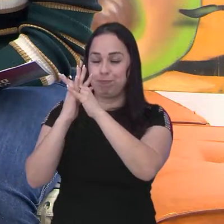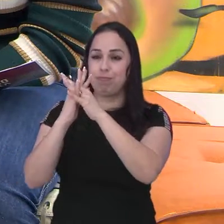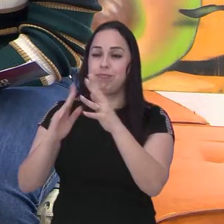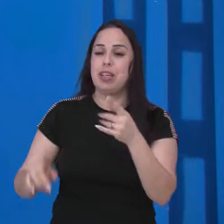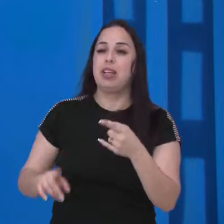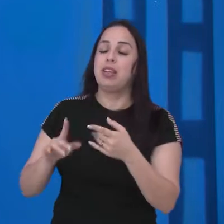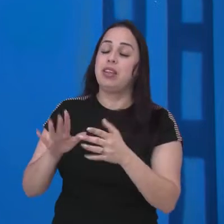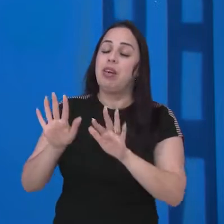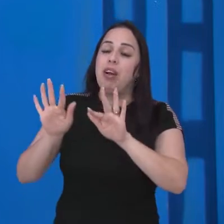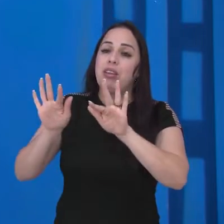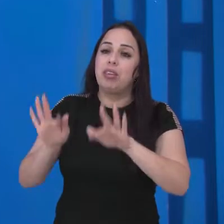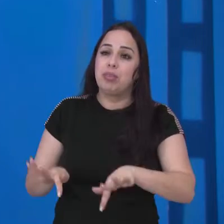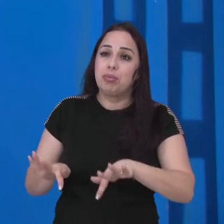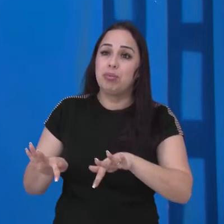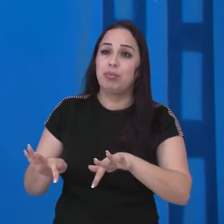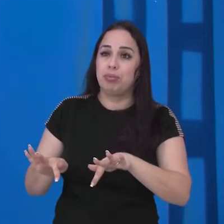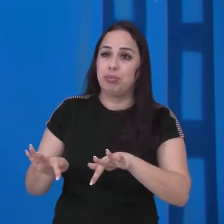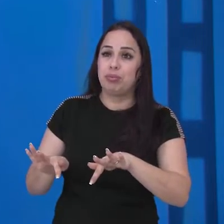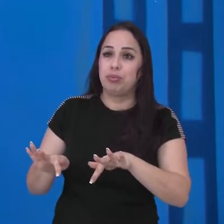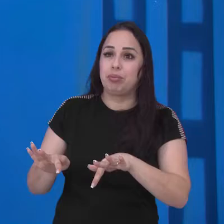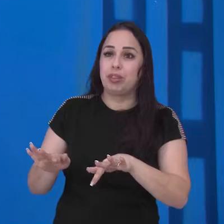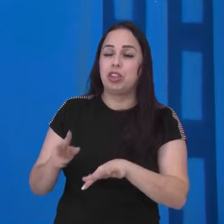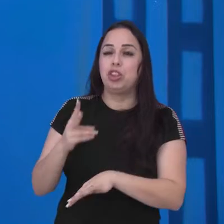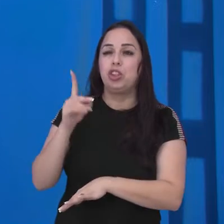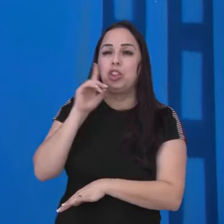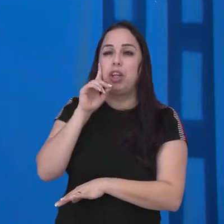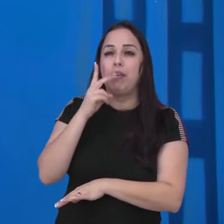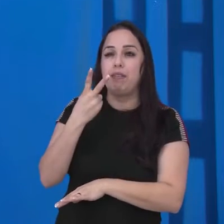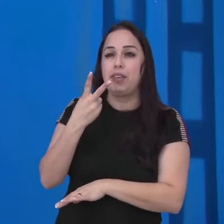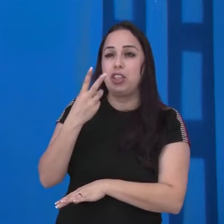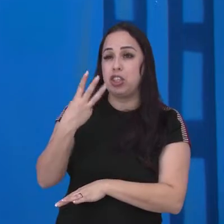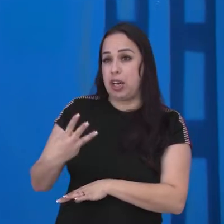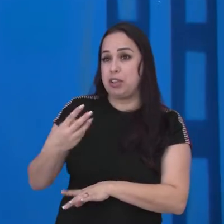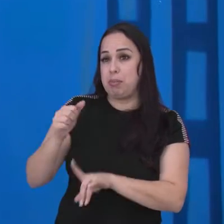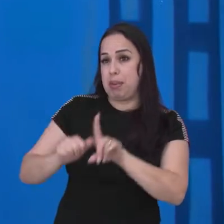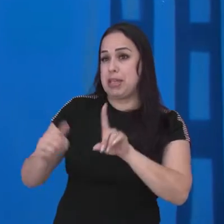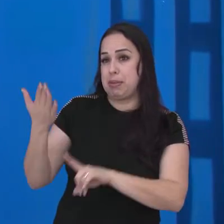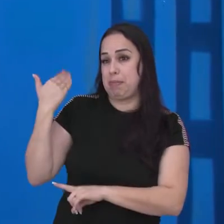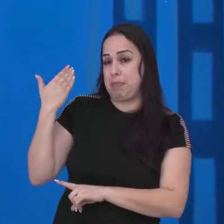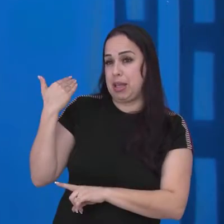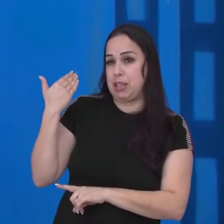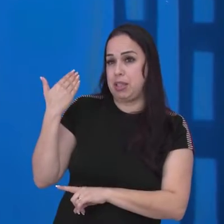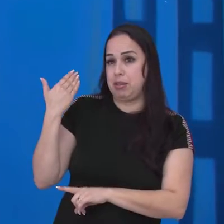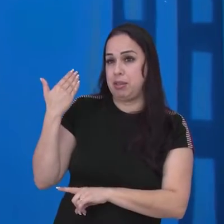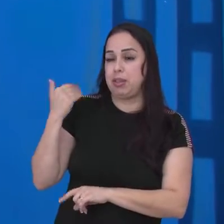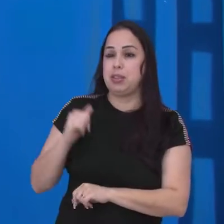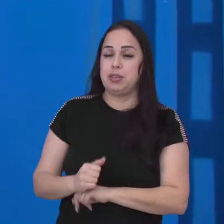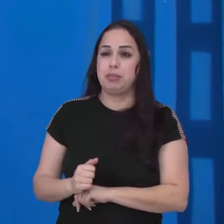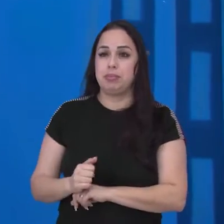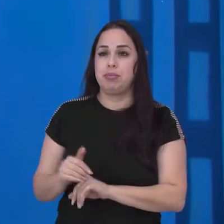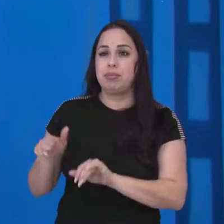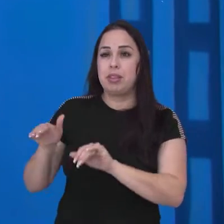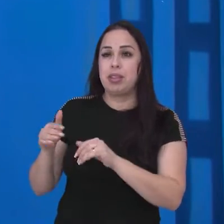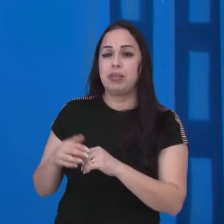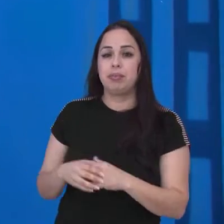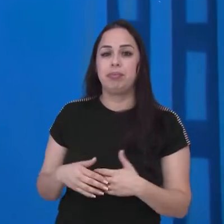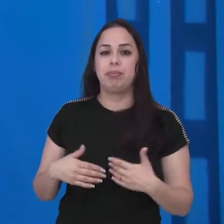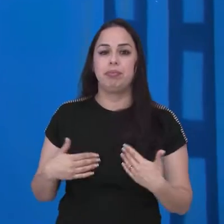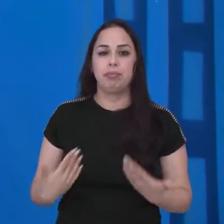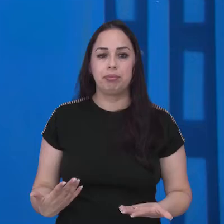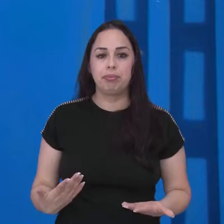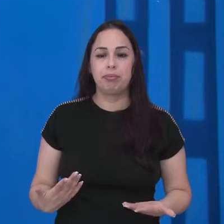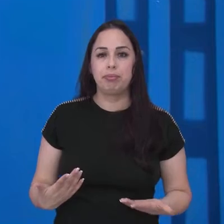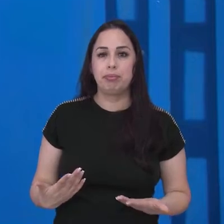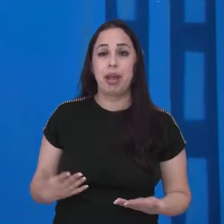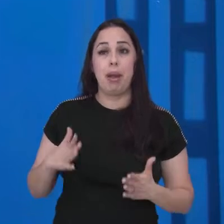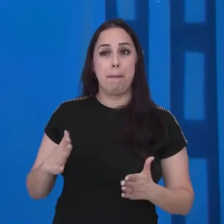né? Então, assim, ela encerrou o ciclo dia 23 do mês passado, 23 de setembro,